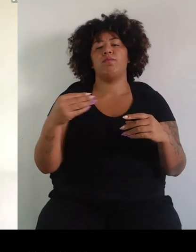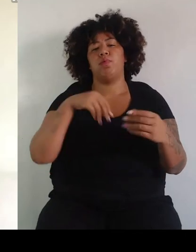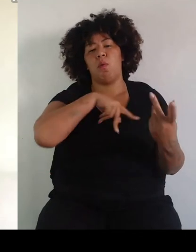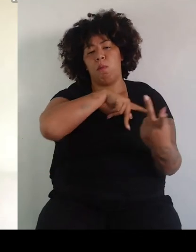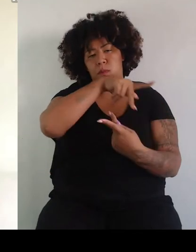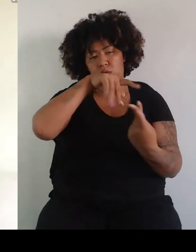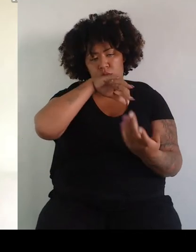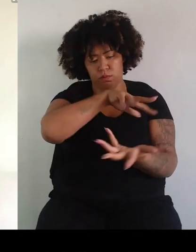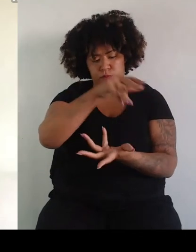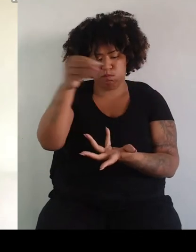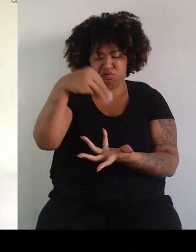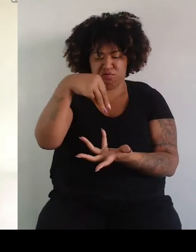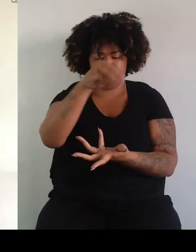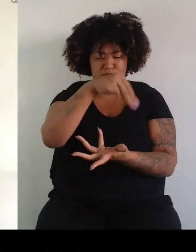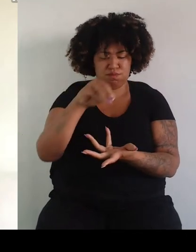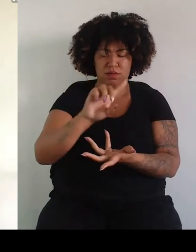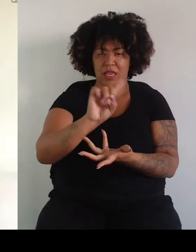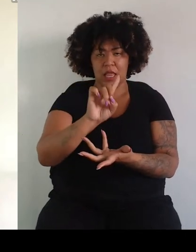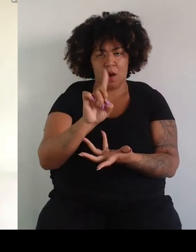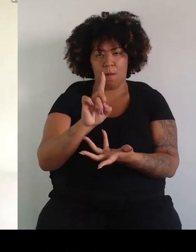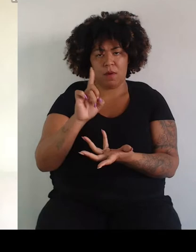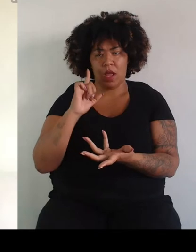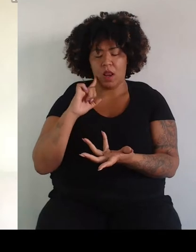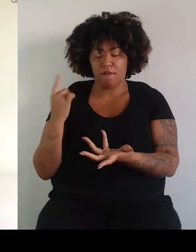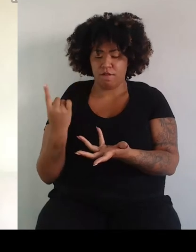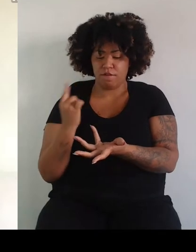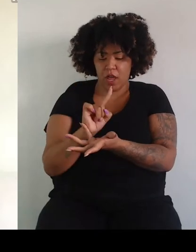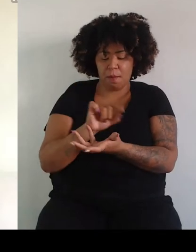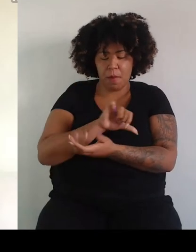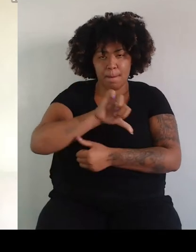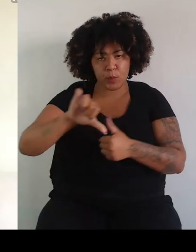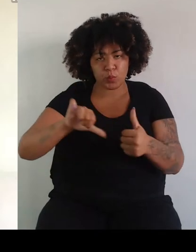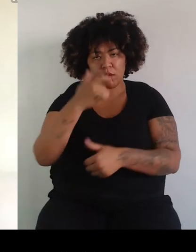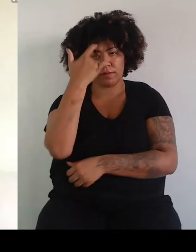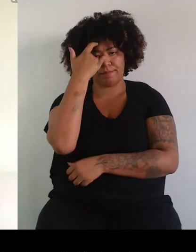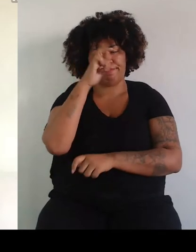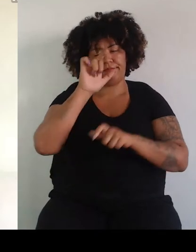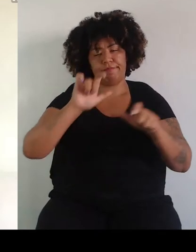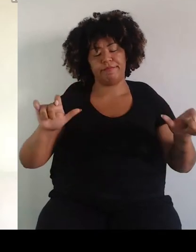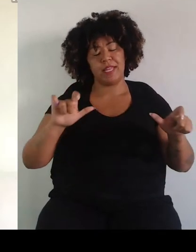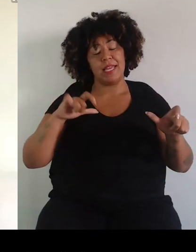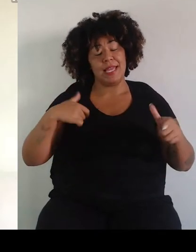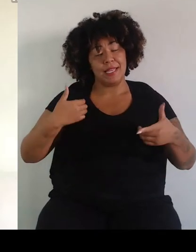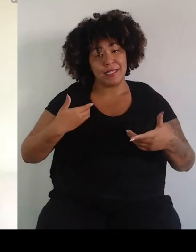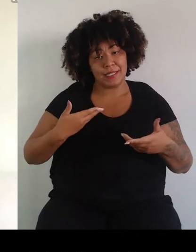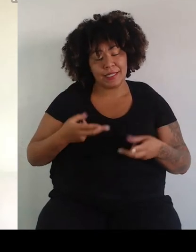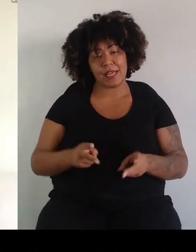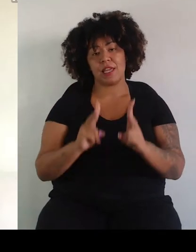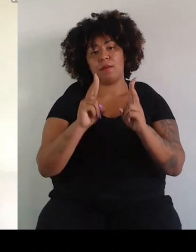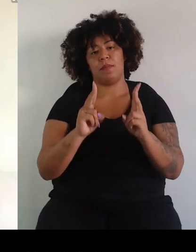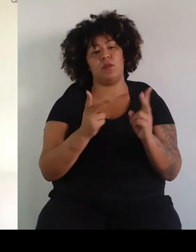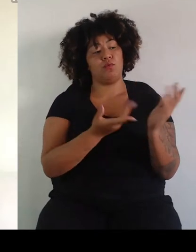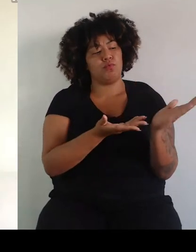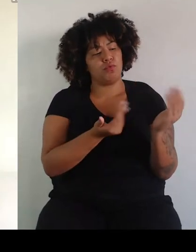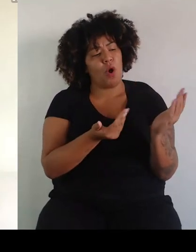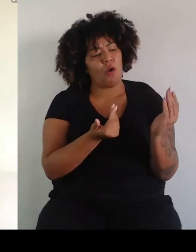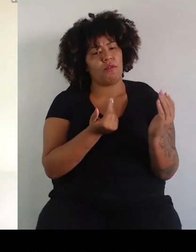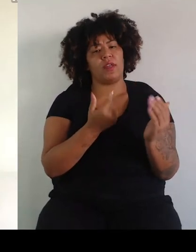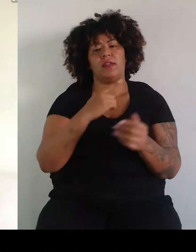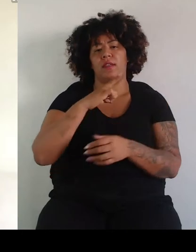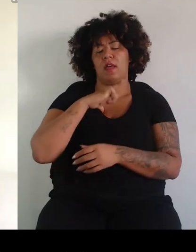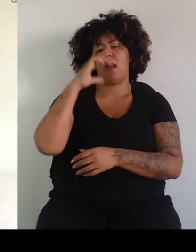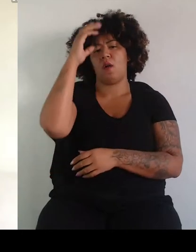e cada vez mais os jovens artistas conscientes não